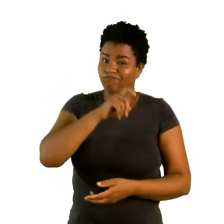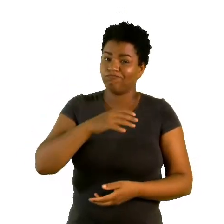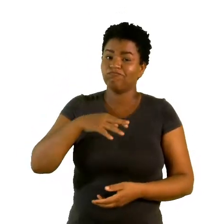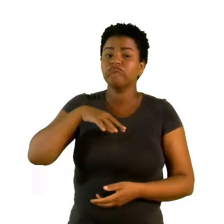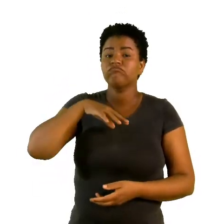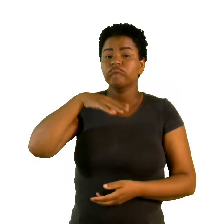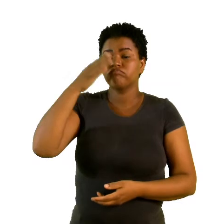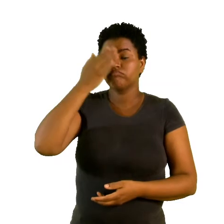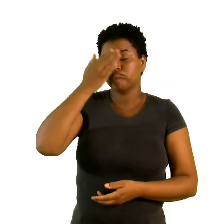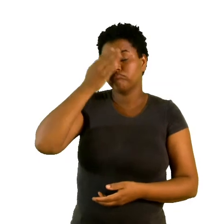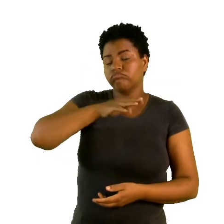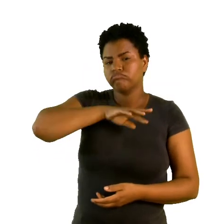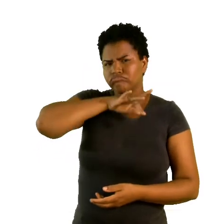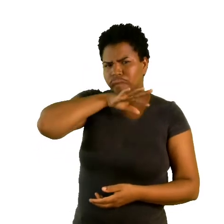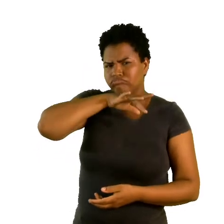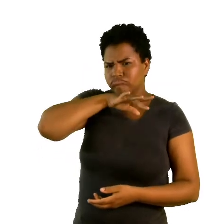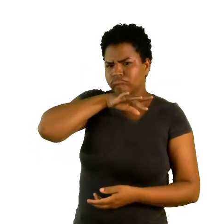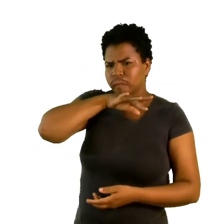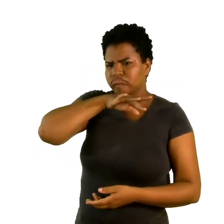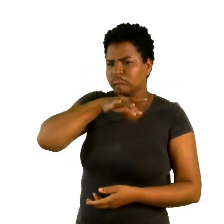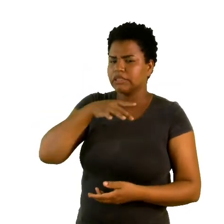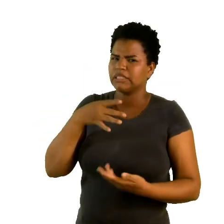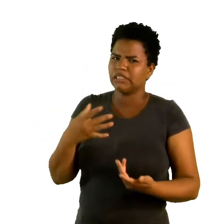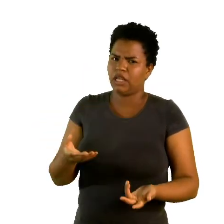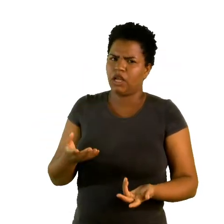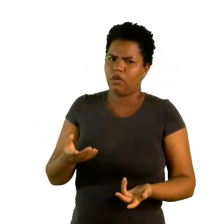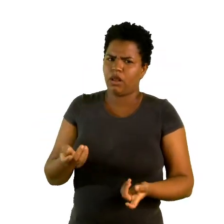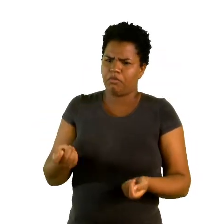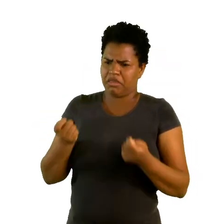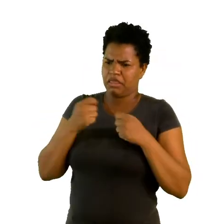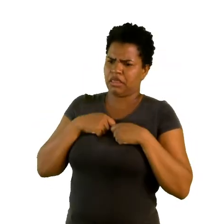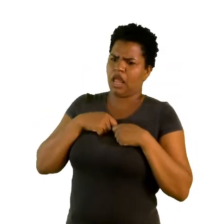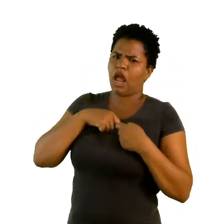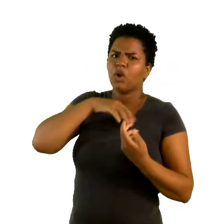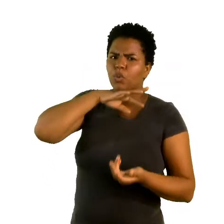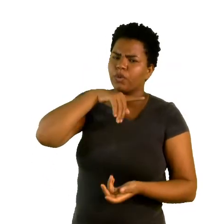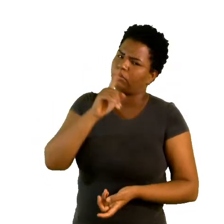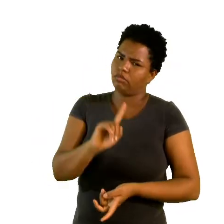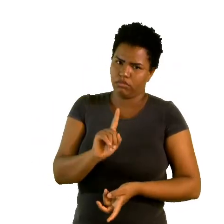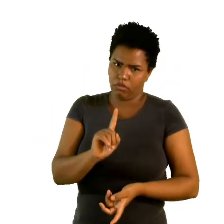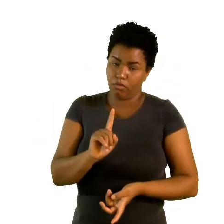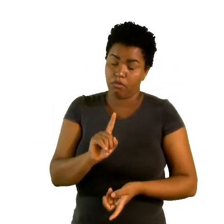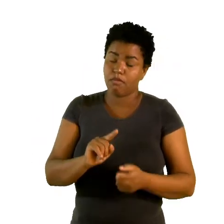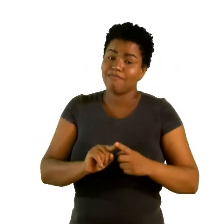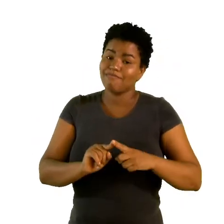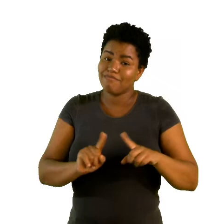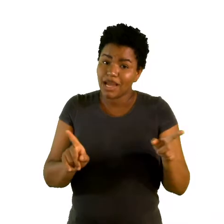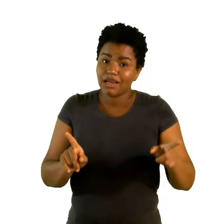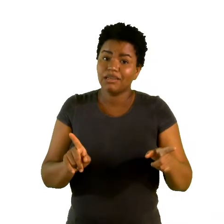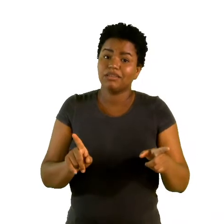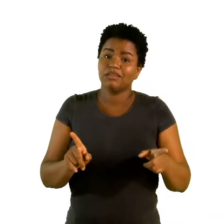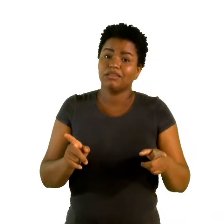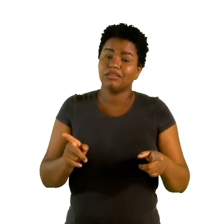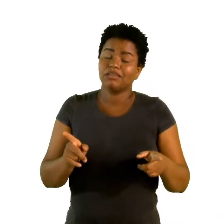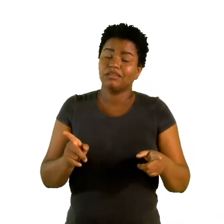maus, ele não é que vai causar o mal para nós, mas ele traz o